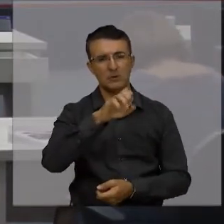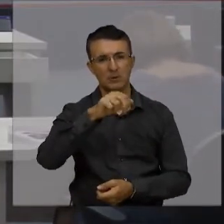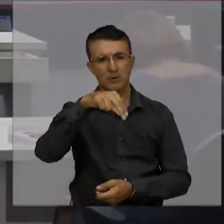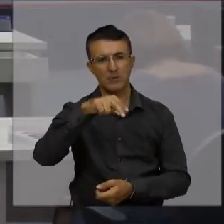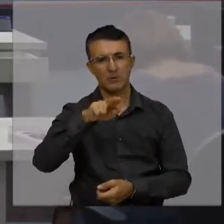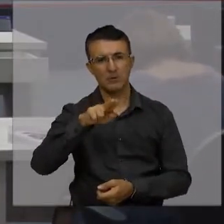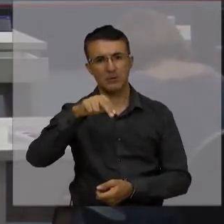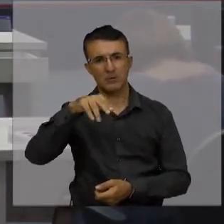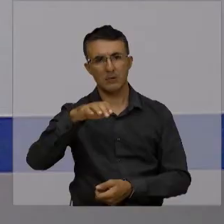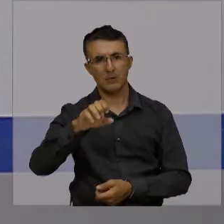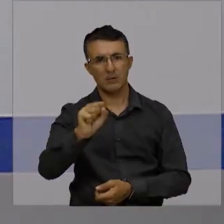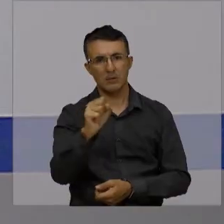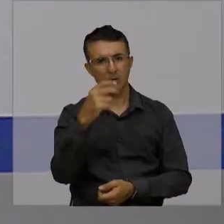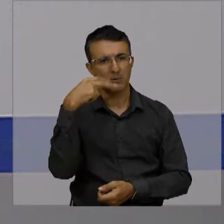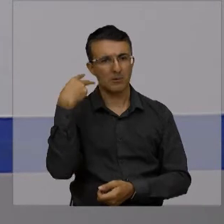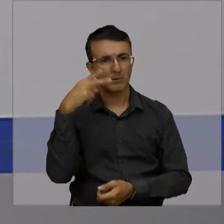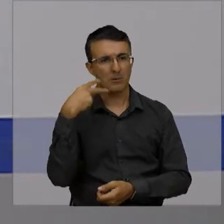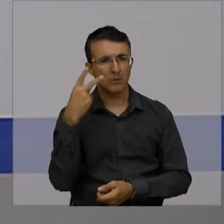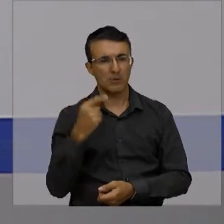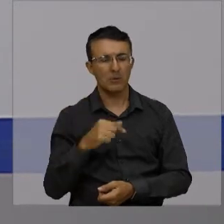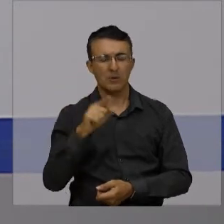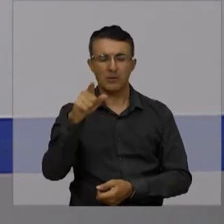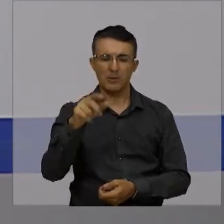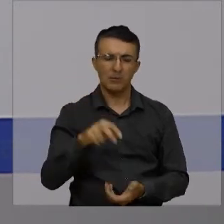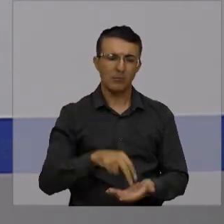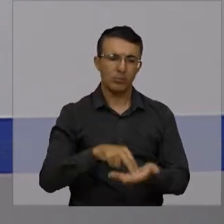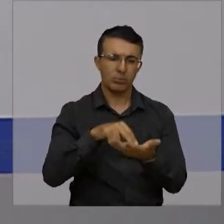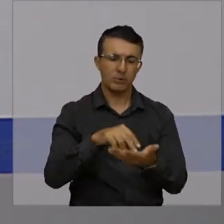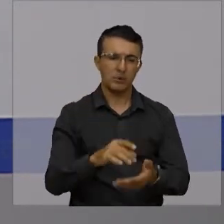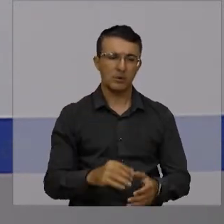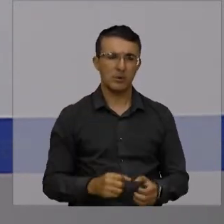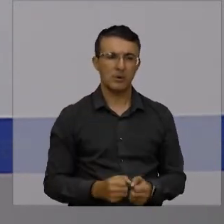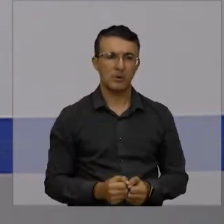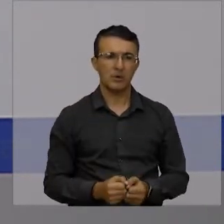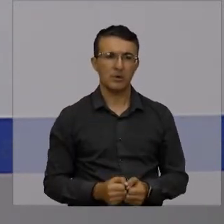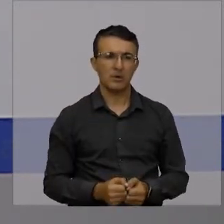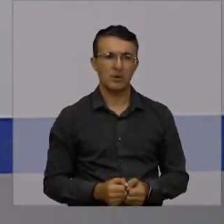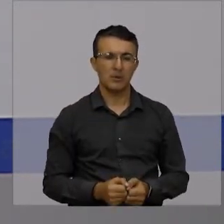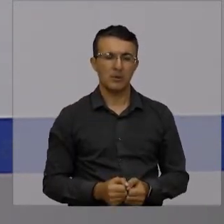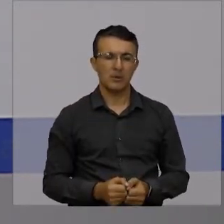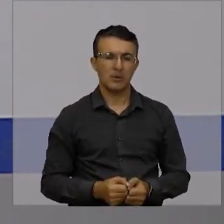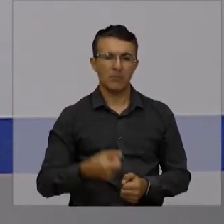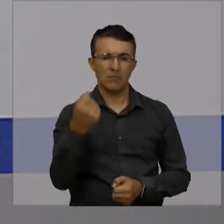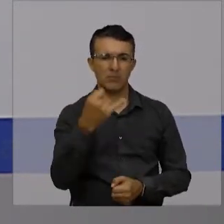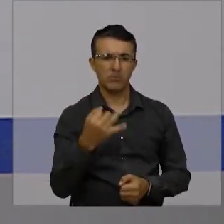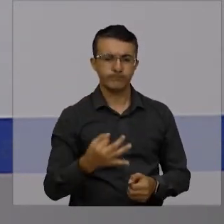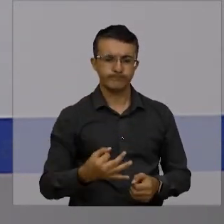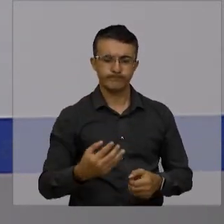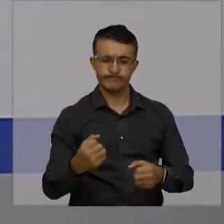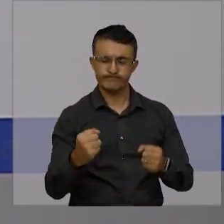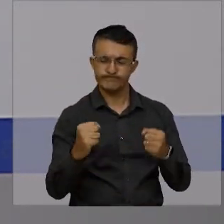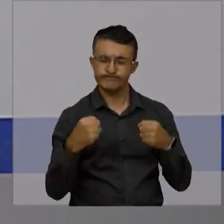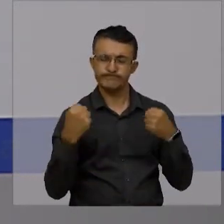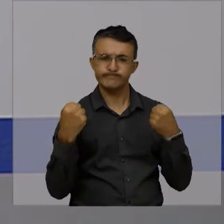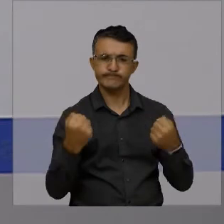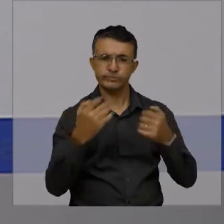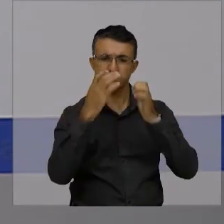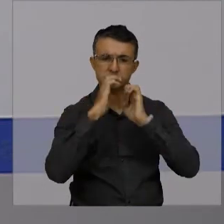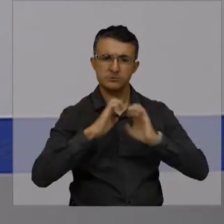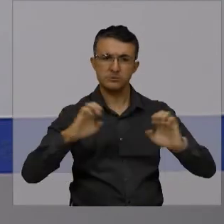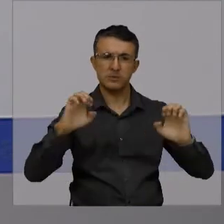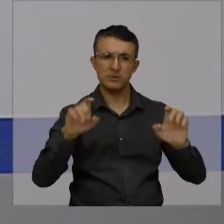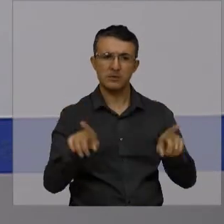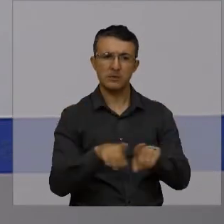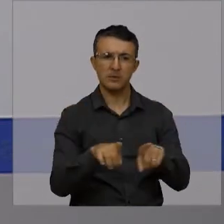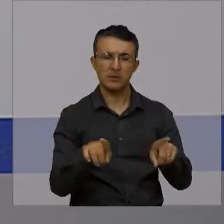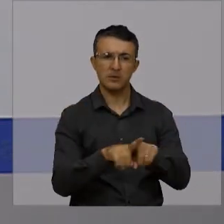referência muito, muito forte na evangelização, Luiz Ângelo, nosso amigo, né? E também a diocese, deve